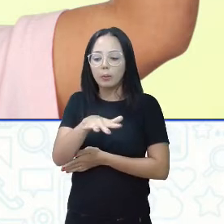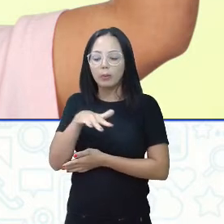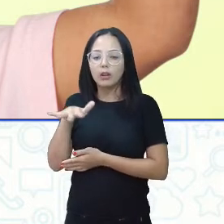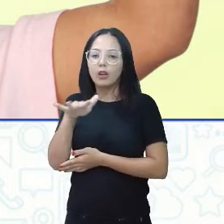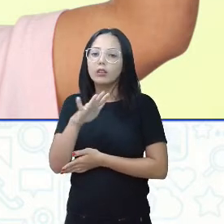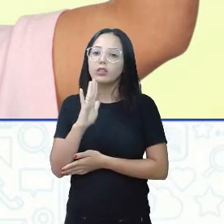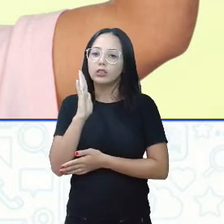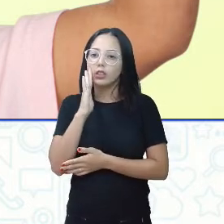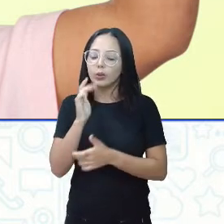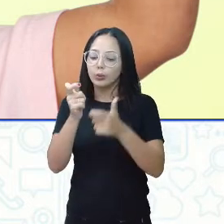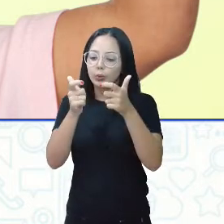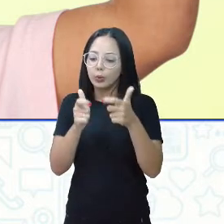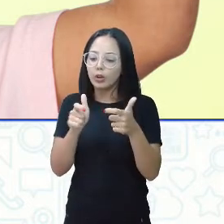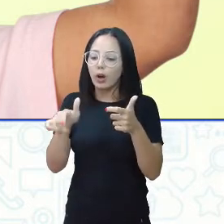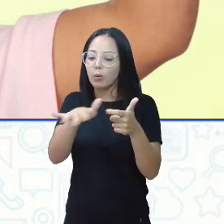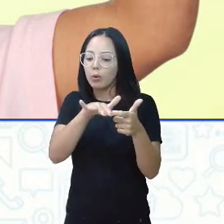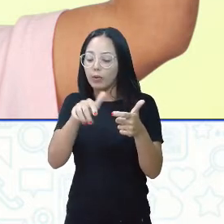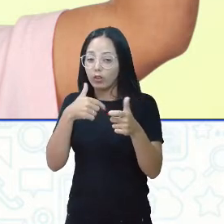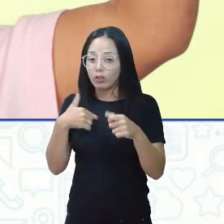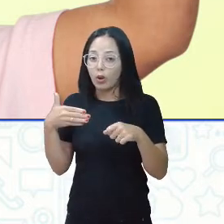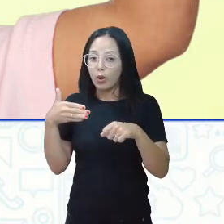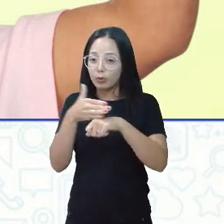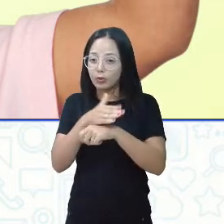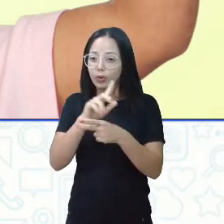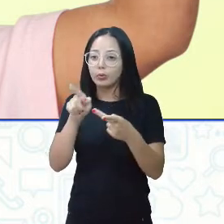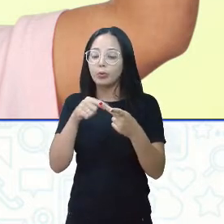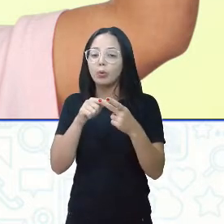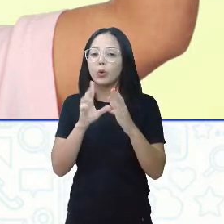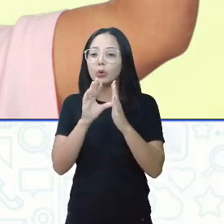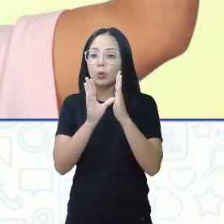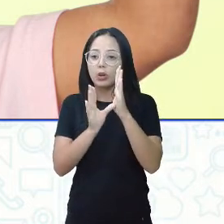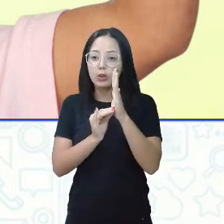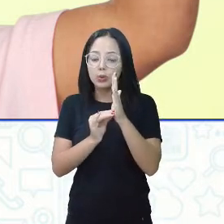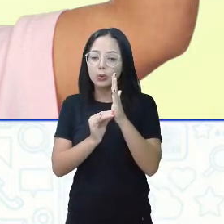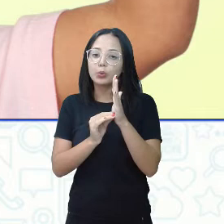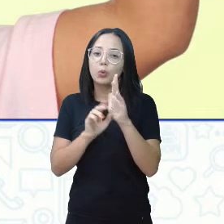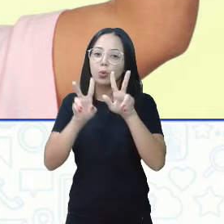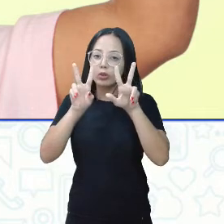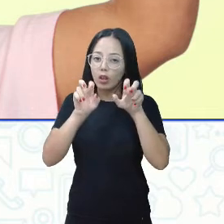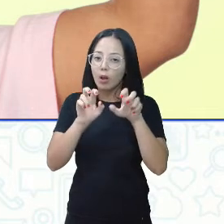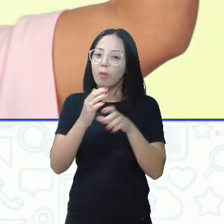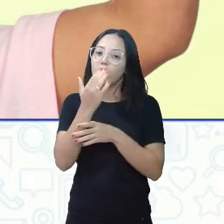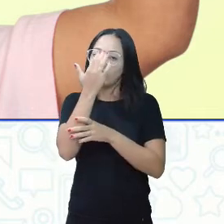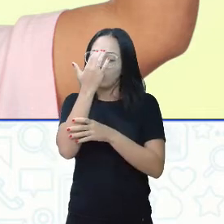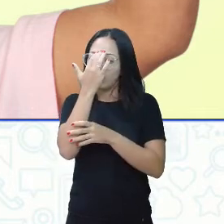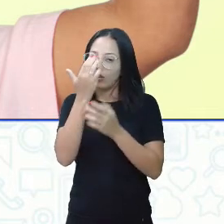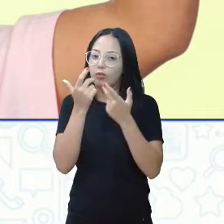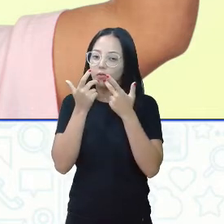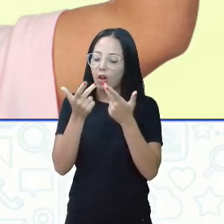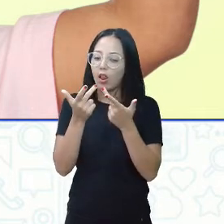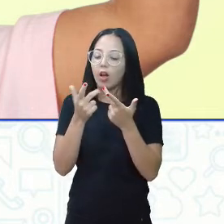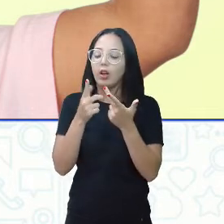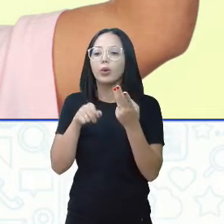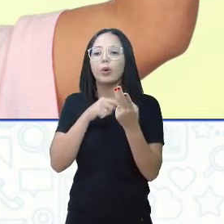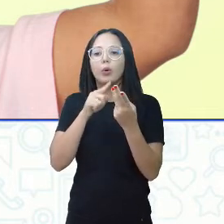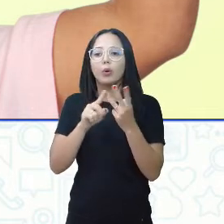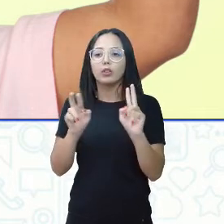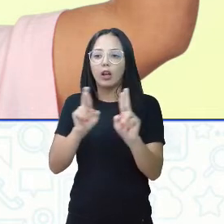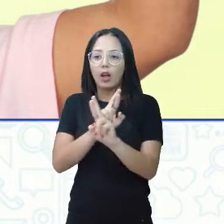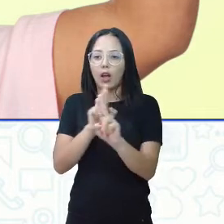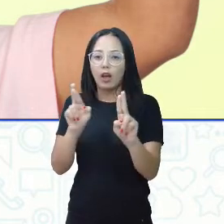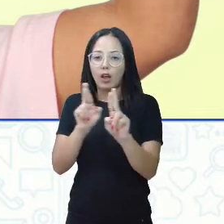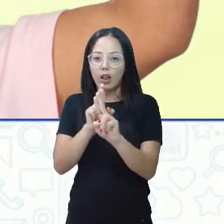seja, do lugar ao qual eu vou, do assunto, ou seja, do tema que está sendo abordado ali, da